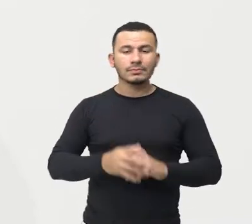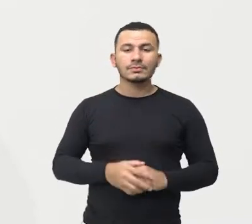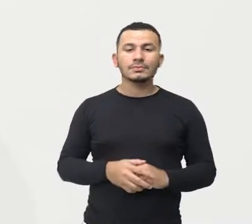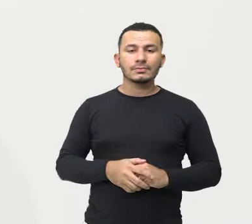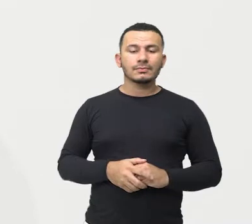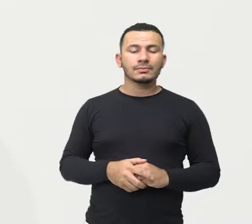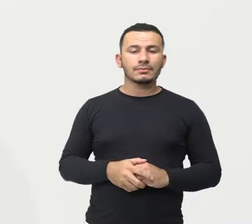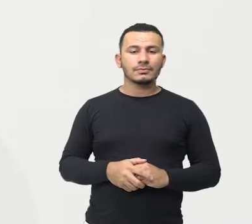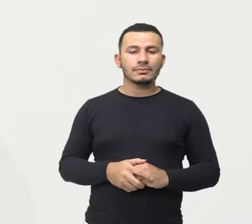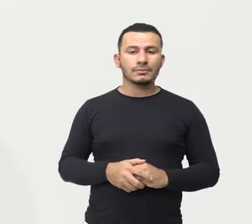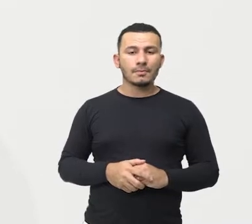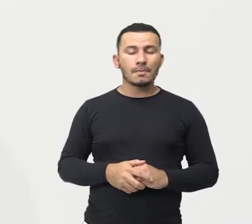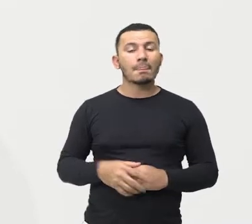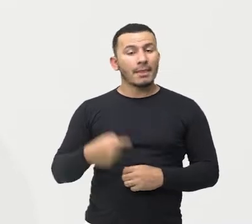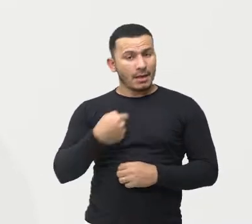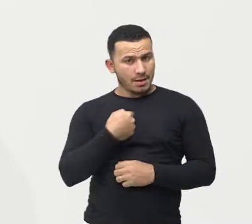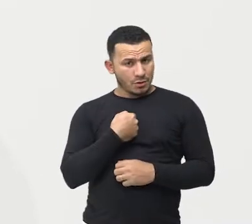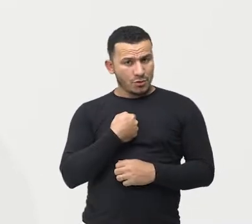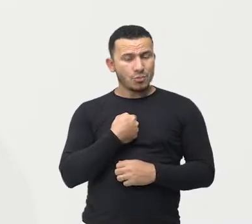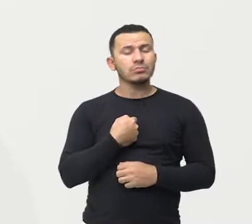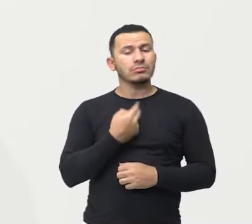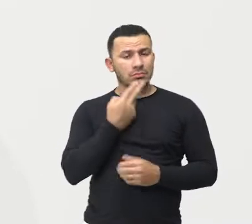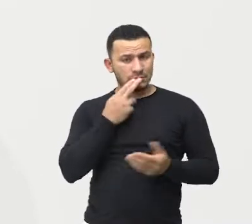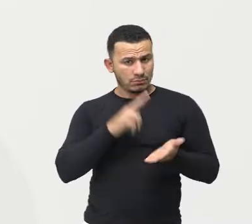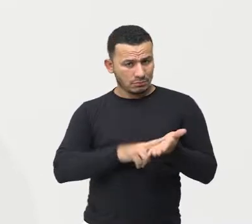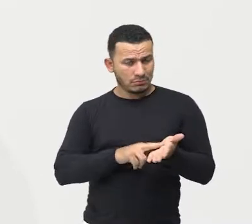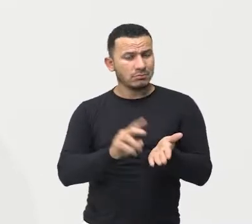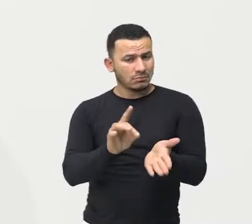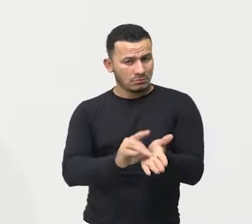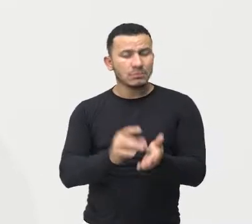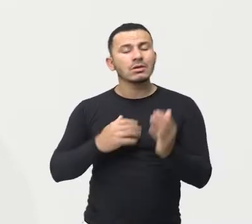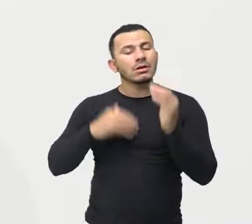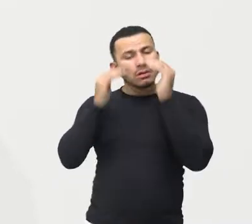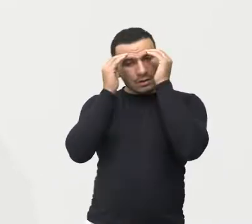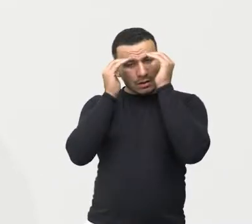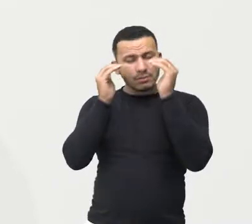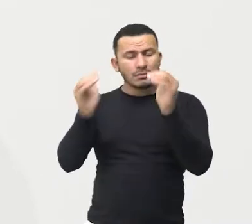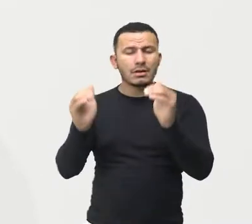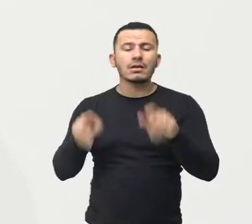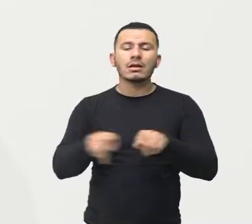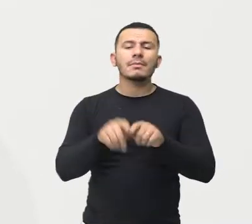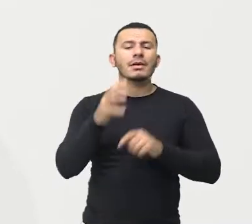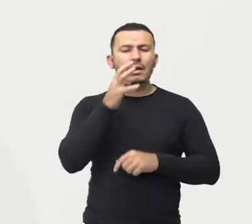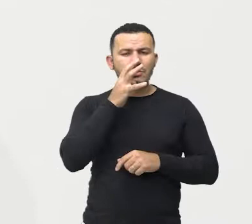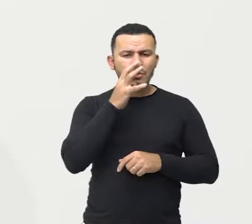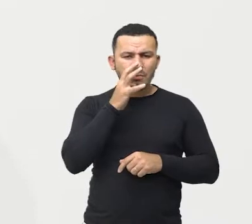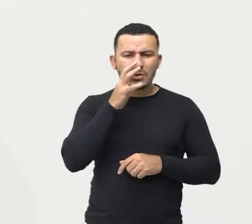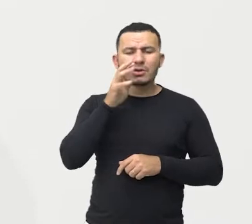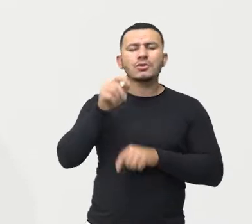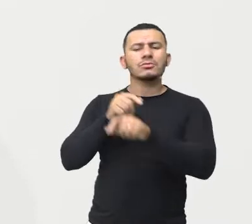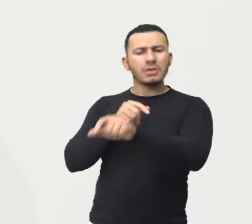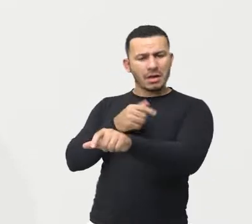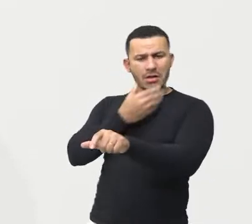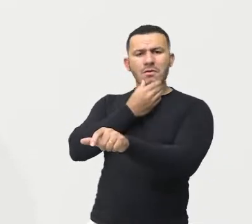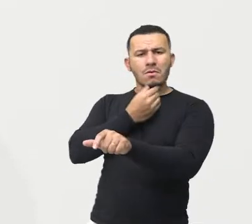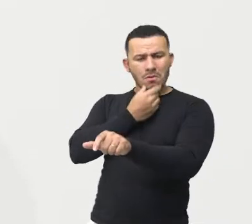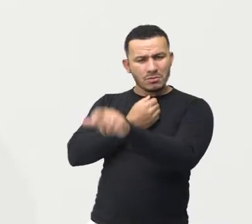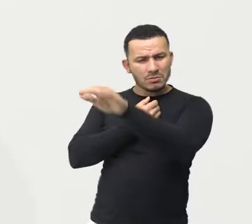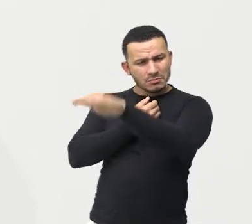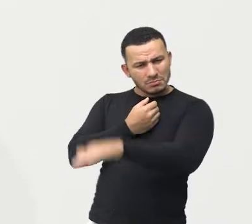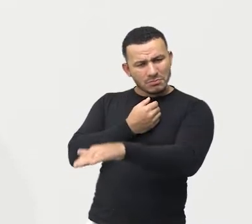ele continuou: eu, verdadeiramente, respeito e admiro a sua coragem e o